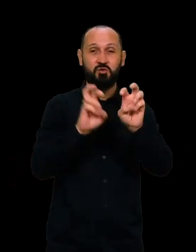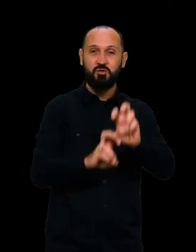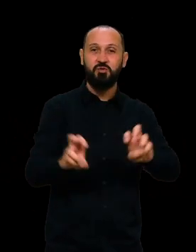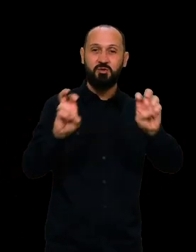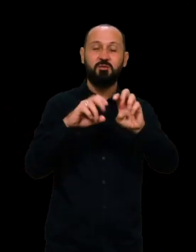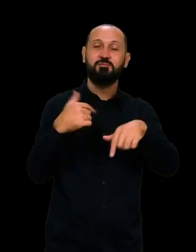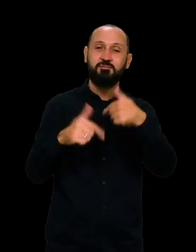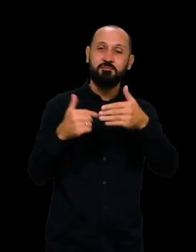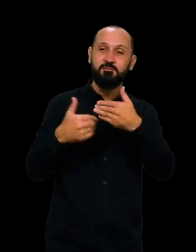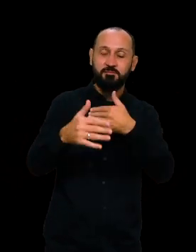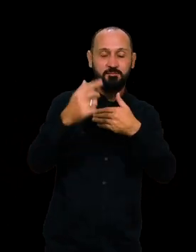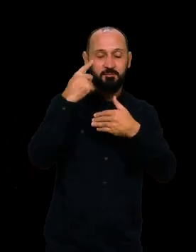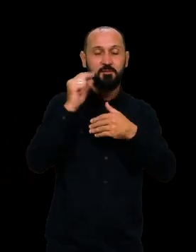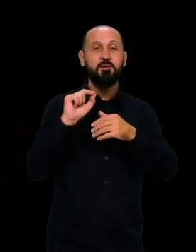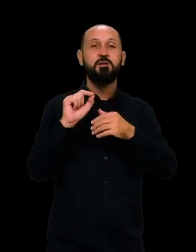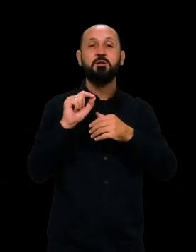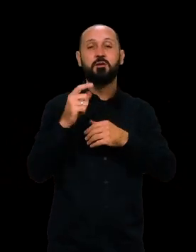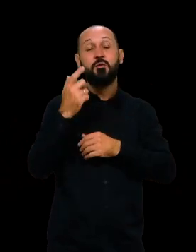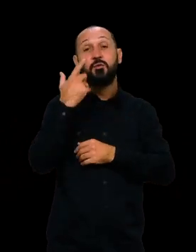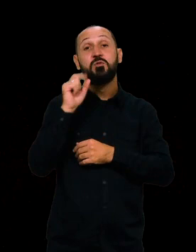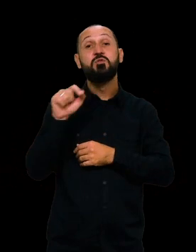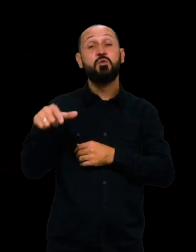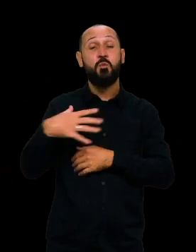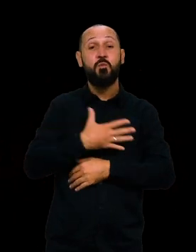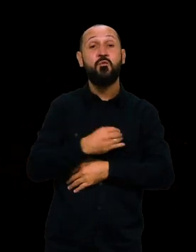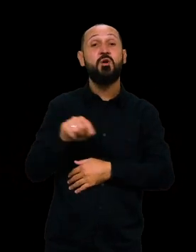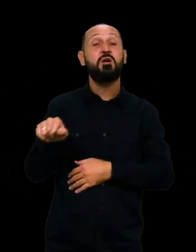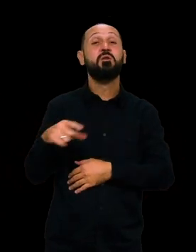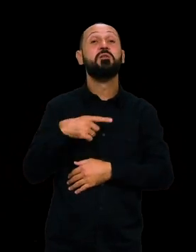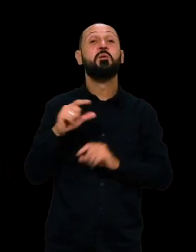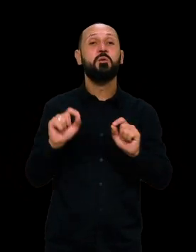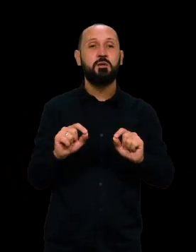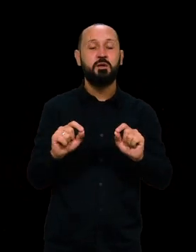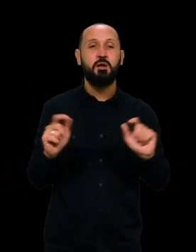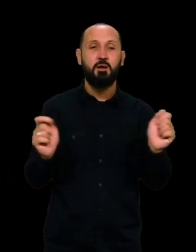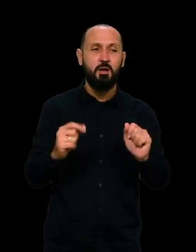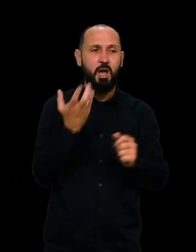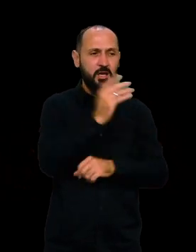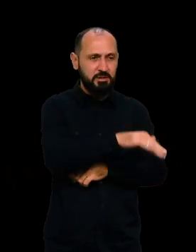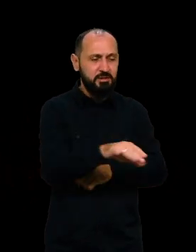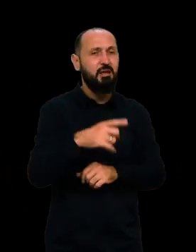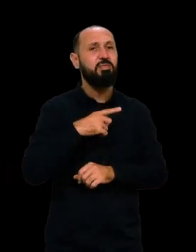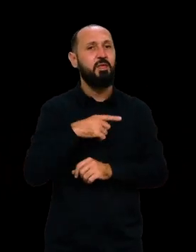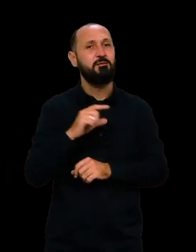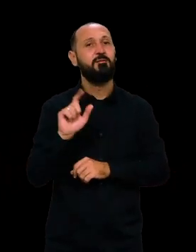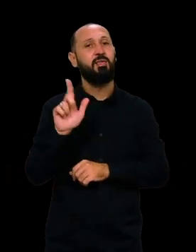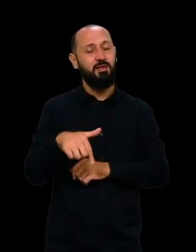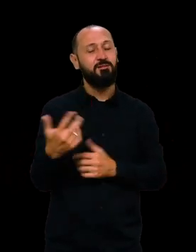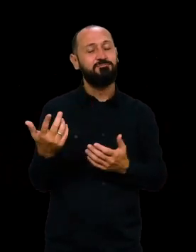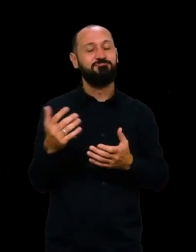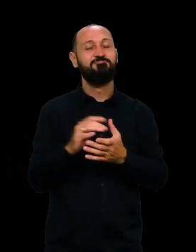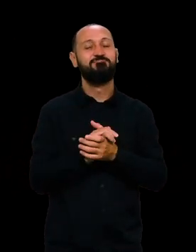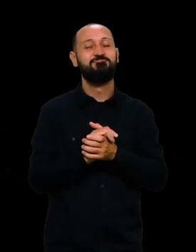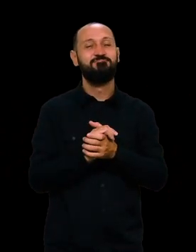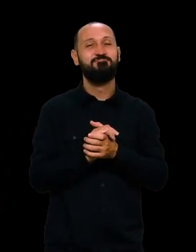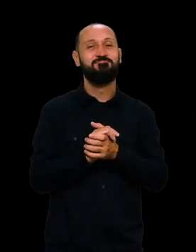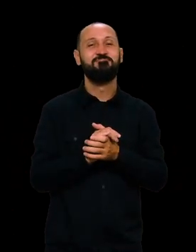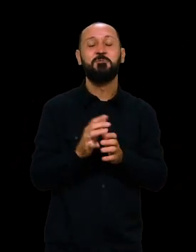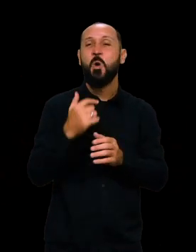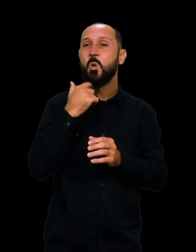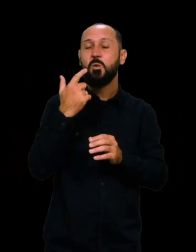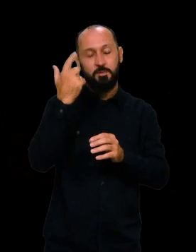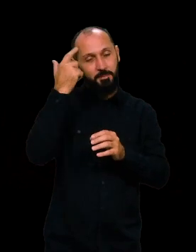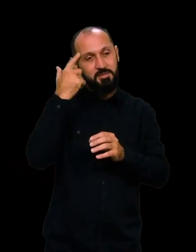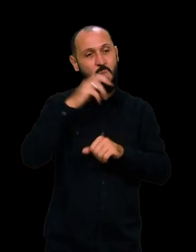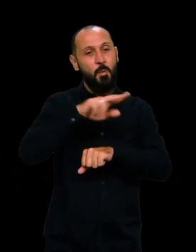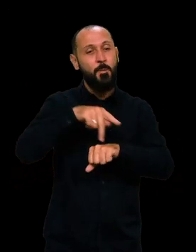também está ligado à informática, é esse o trabalho. Olhar também, eu quero que o que meu filho tem todas as crianças também tenham. É isso. Olhar